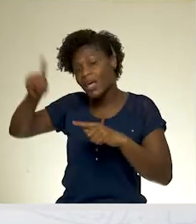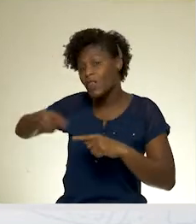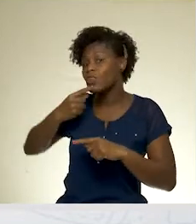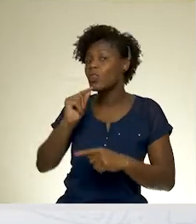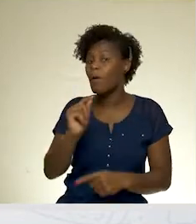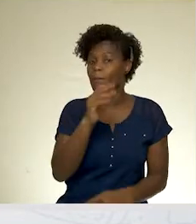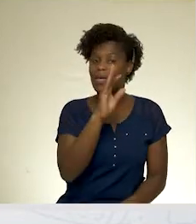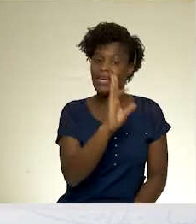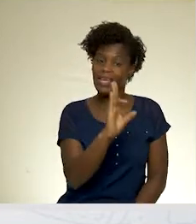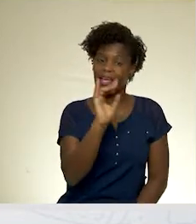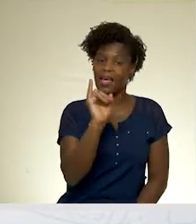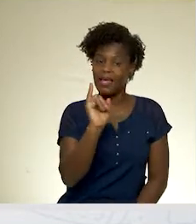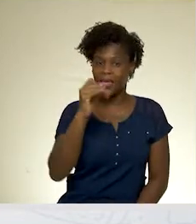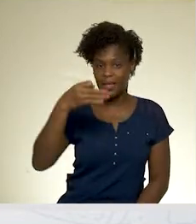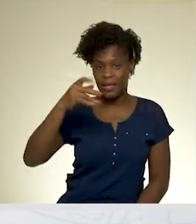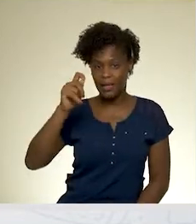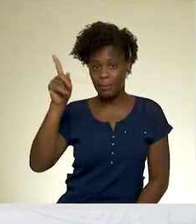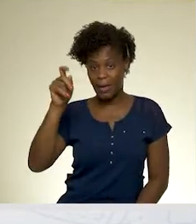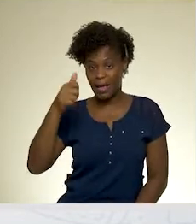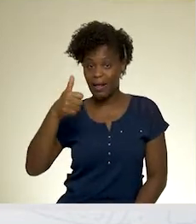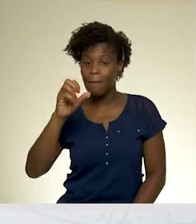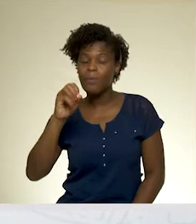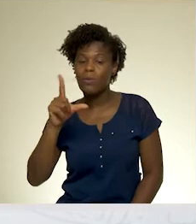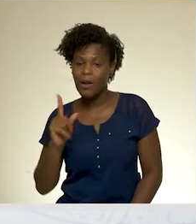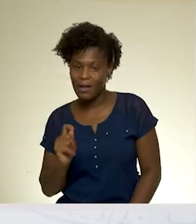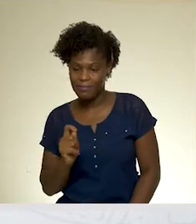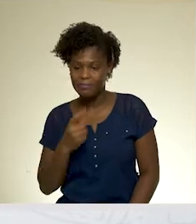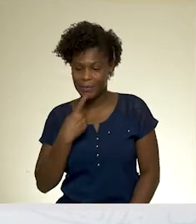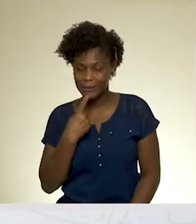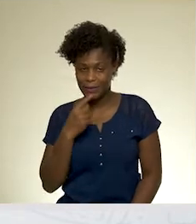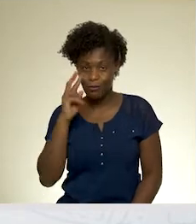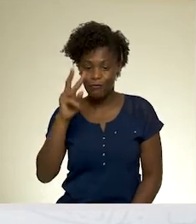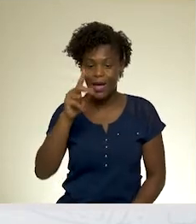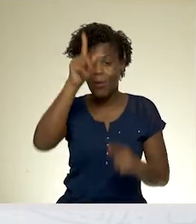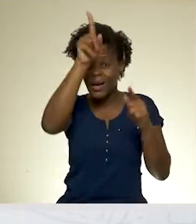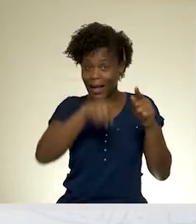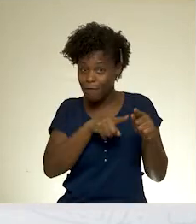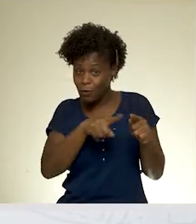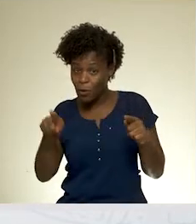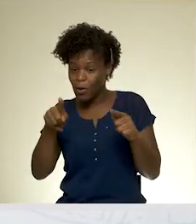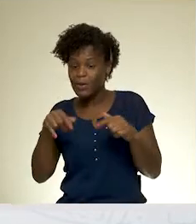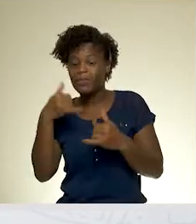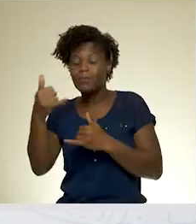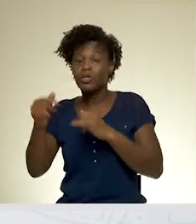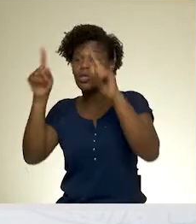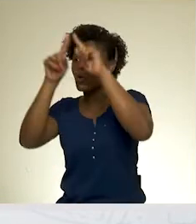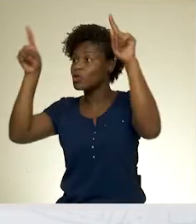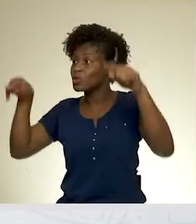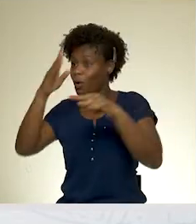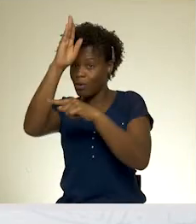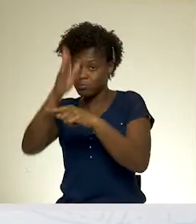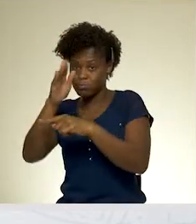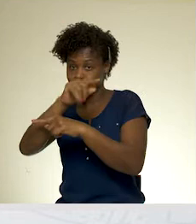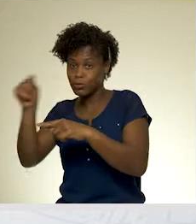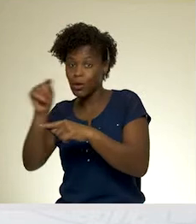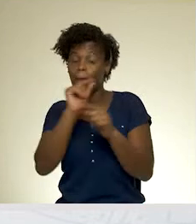um exemplo. Observe o gráfico. Constrói a tabela correspondente aos pontos assinalados